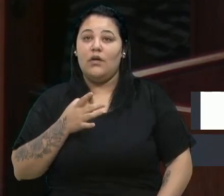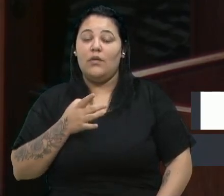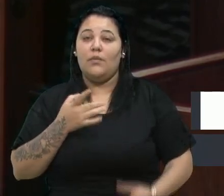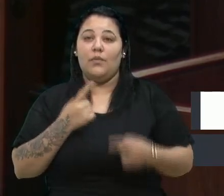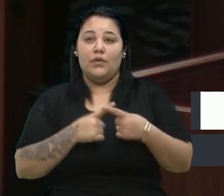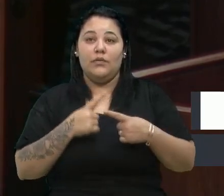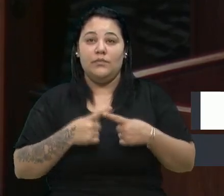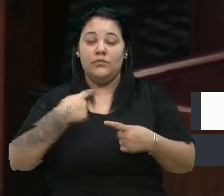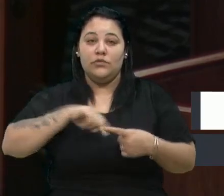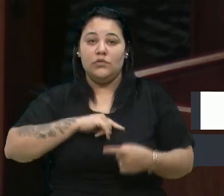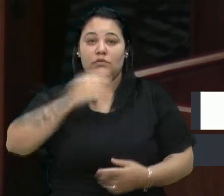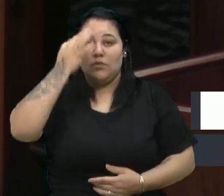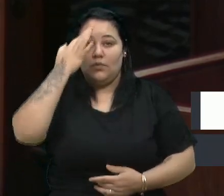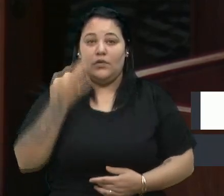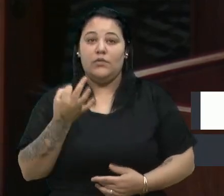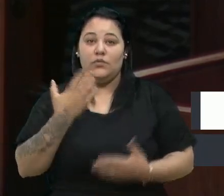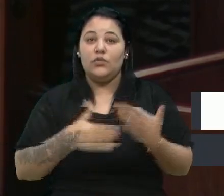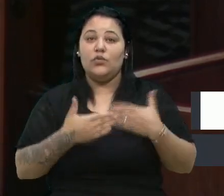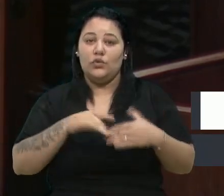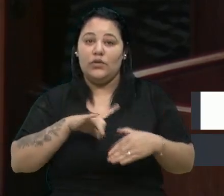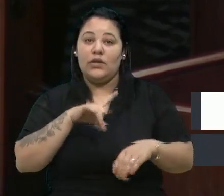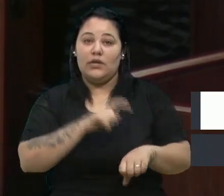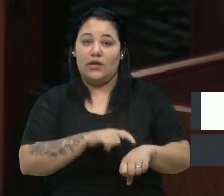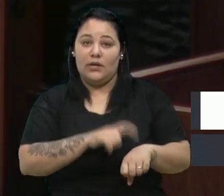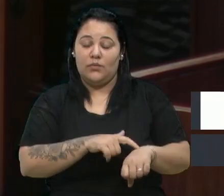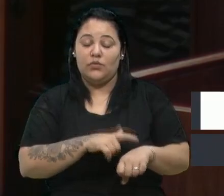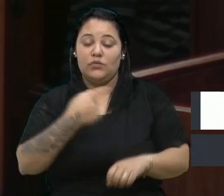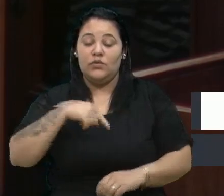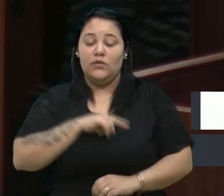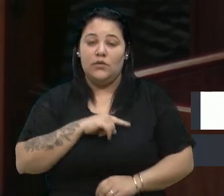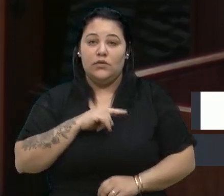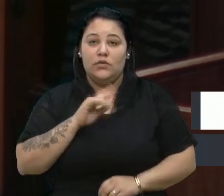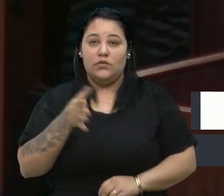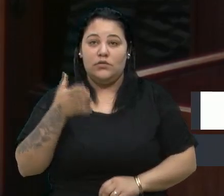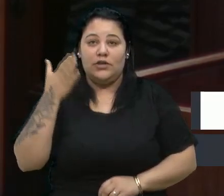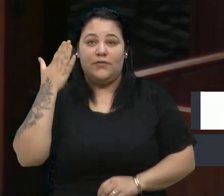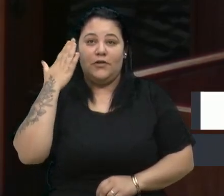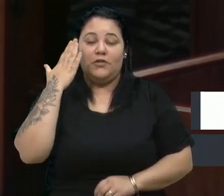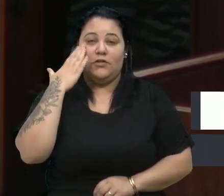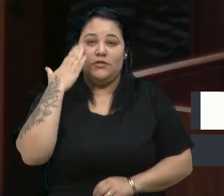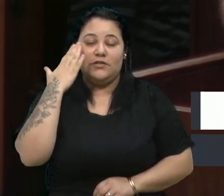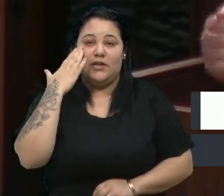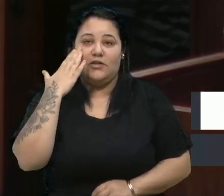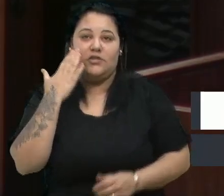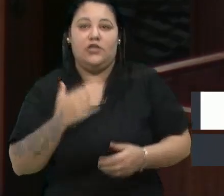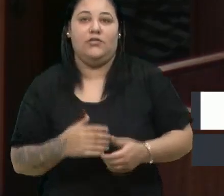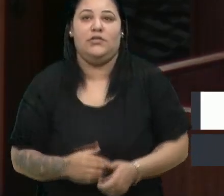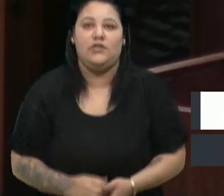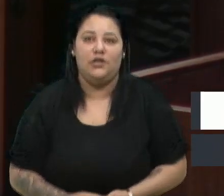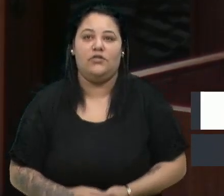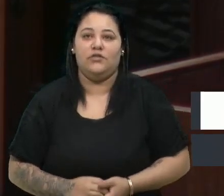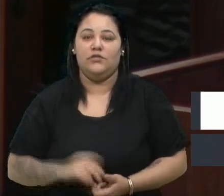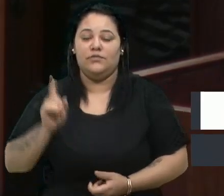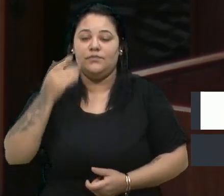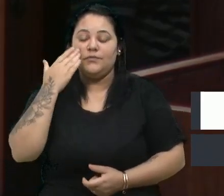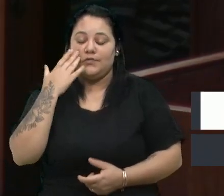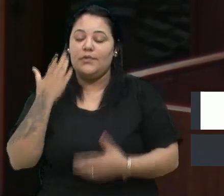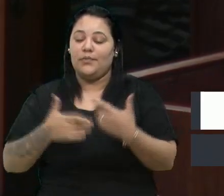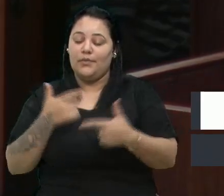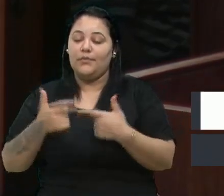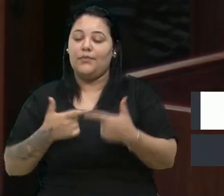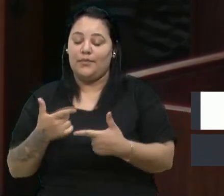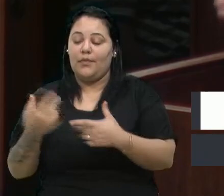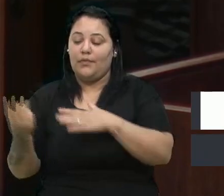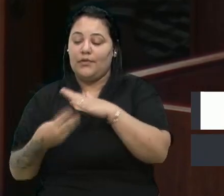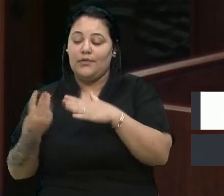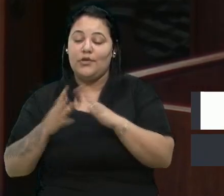a gente entende que tudo tem o seu tempo, a gente sabe que demora, a gente sabe como é que é trabalhar com empresas terceirizadas, a gente